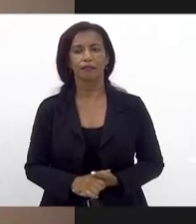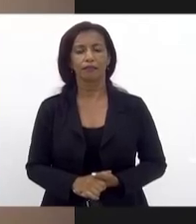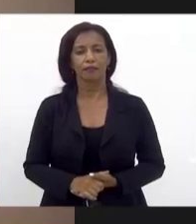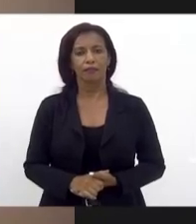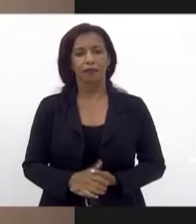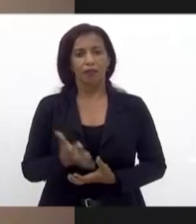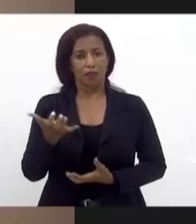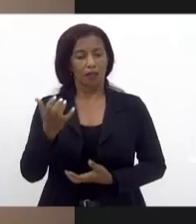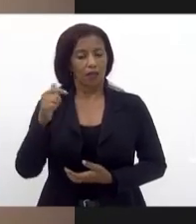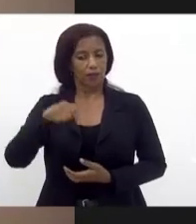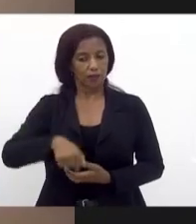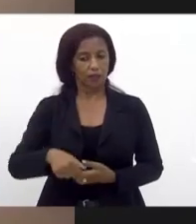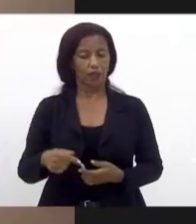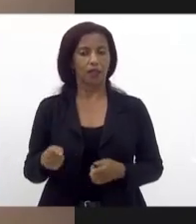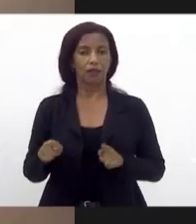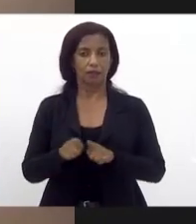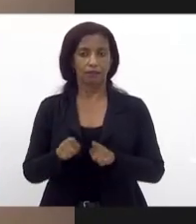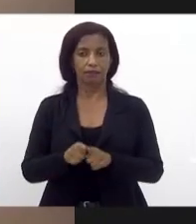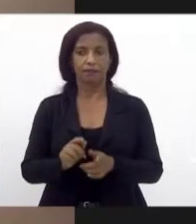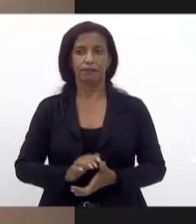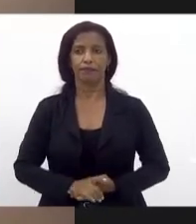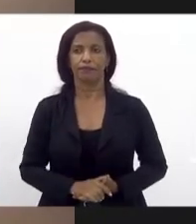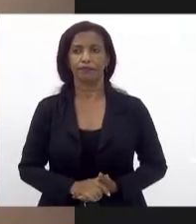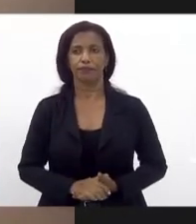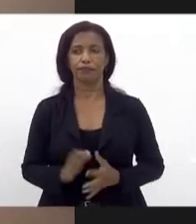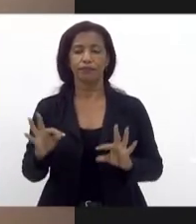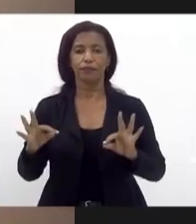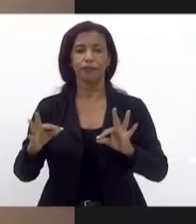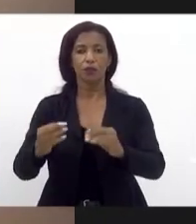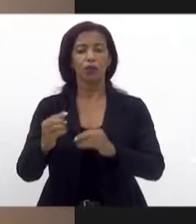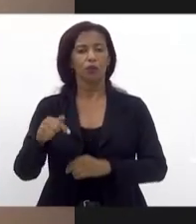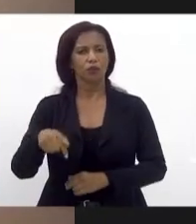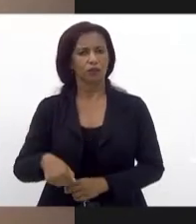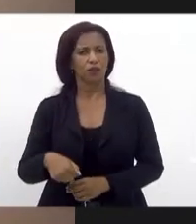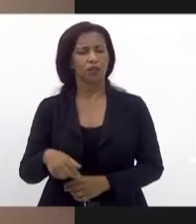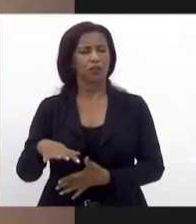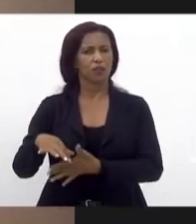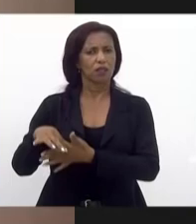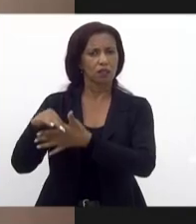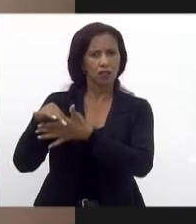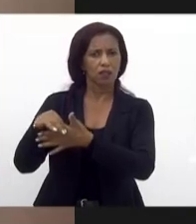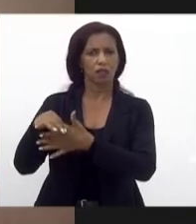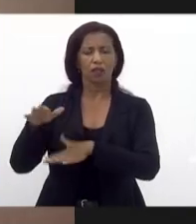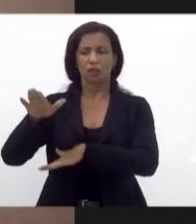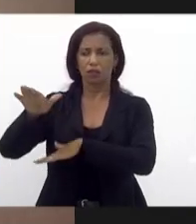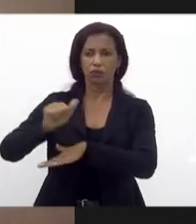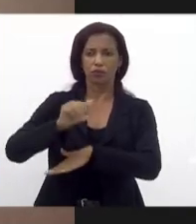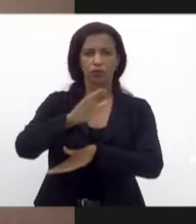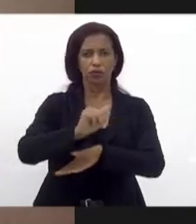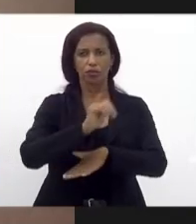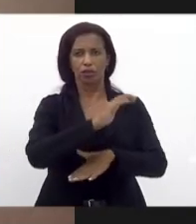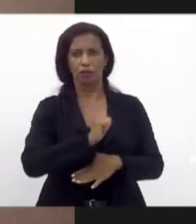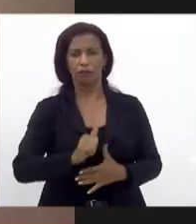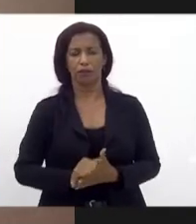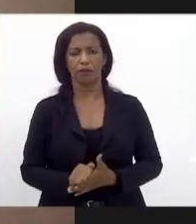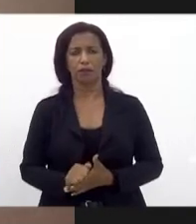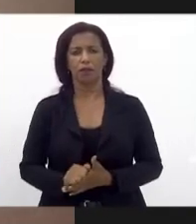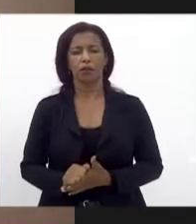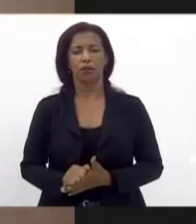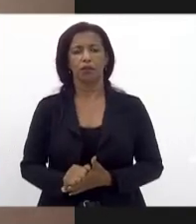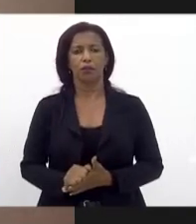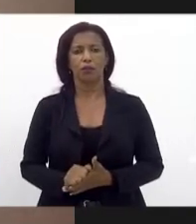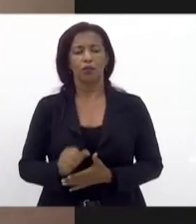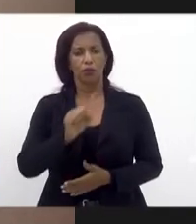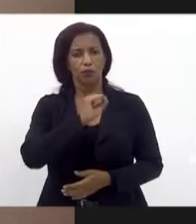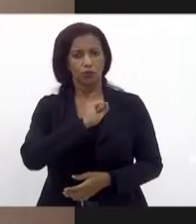Quero adiantar aqui, em primeira mão, todos aqui, as autoridades serão convocadas. O Senado Federal,